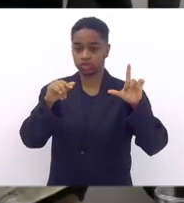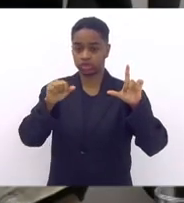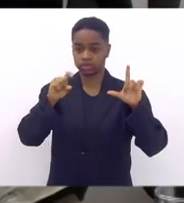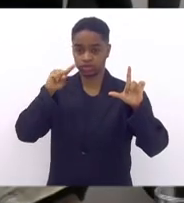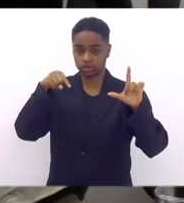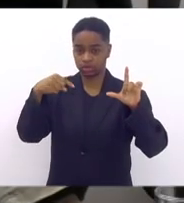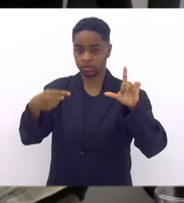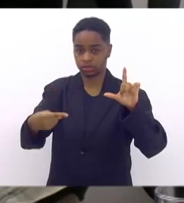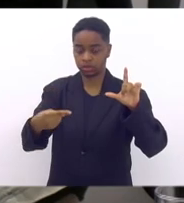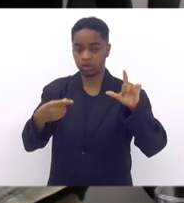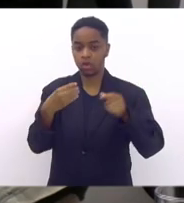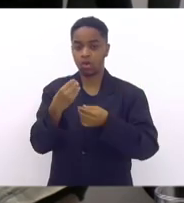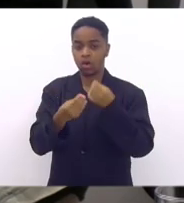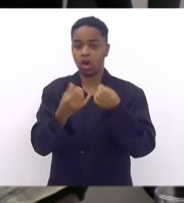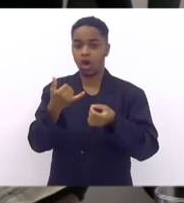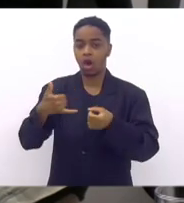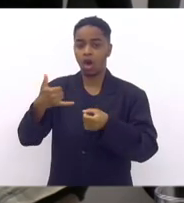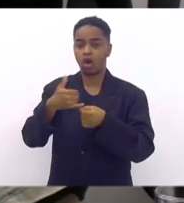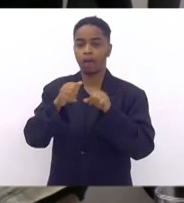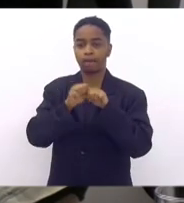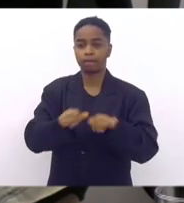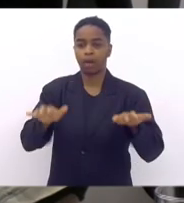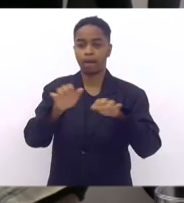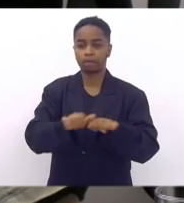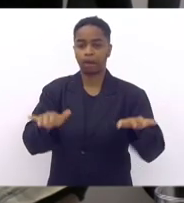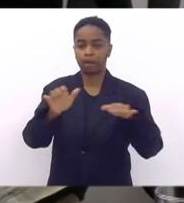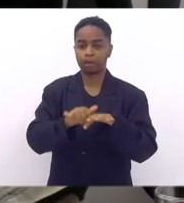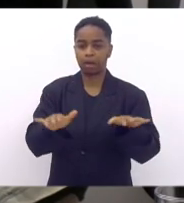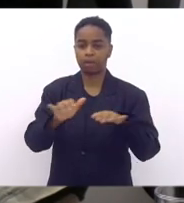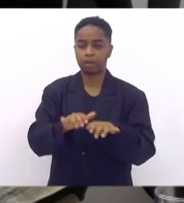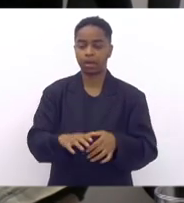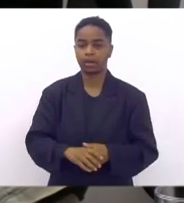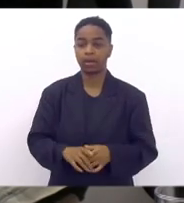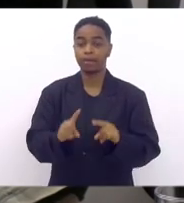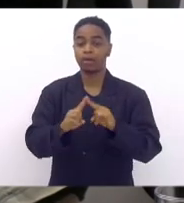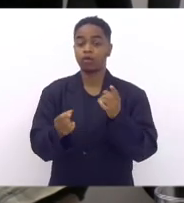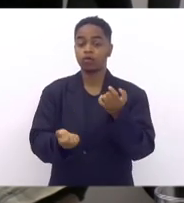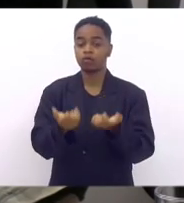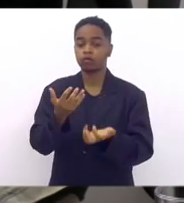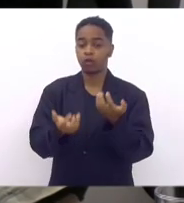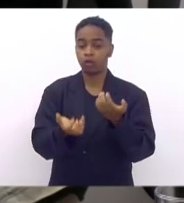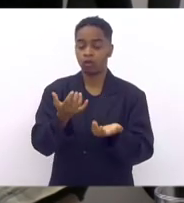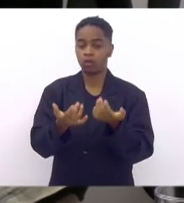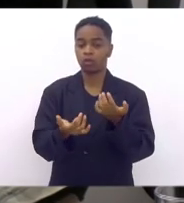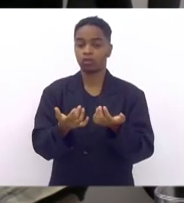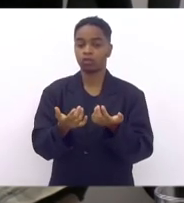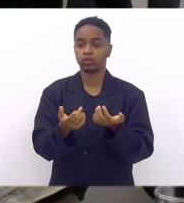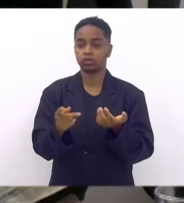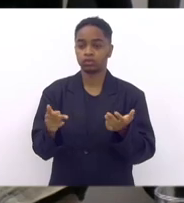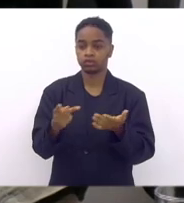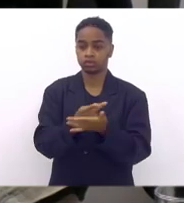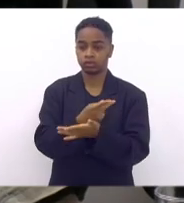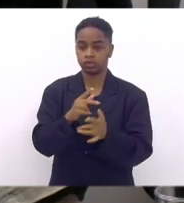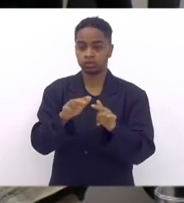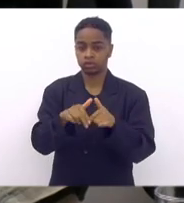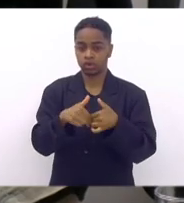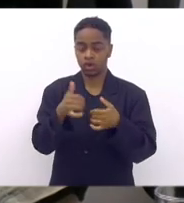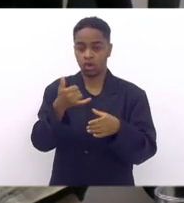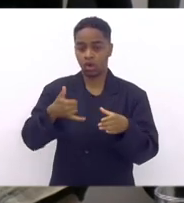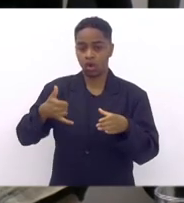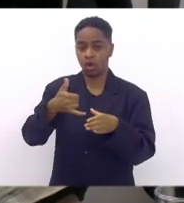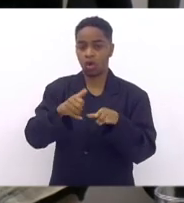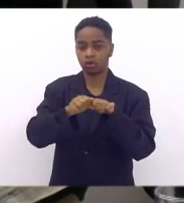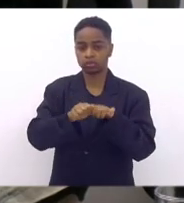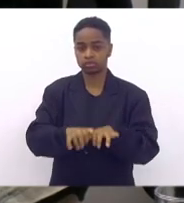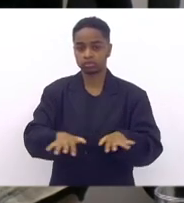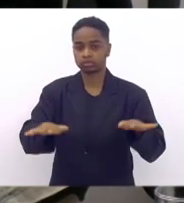de óleo não foi capa do jornal Globo mas o incêndio provocado pelo óleo do navio no mar foi